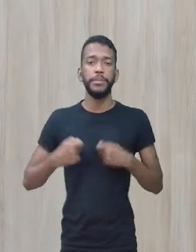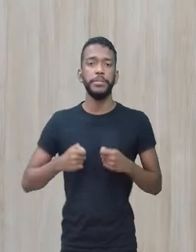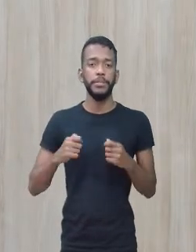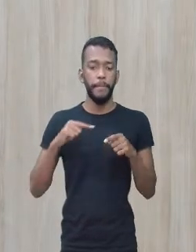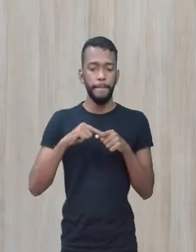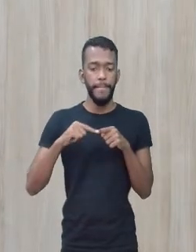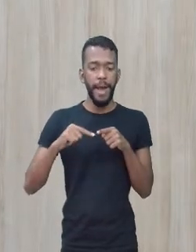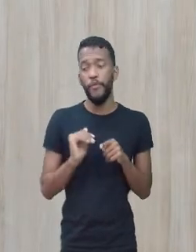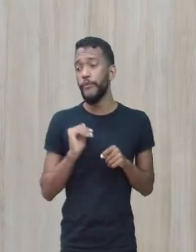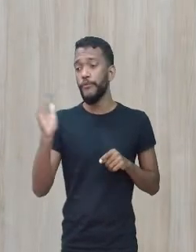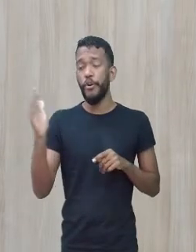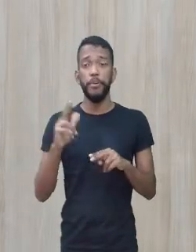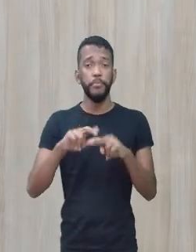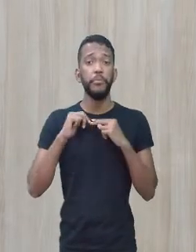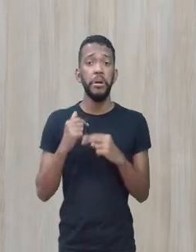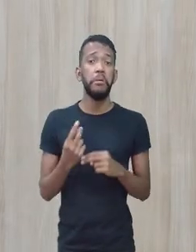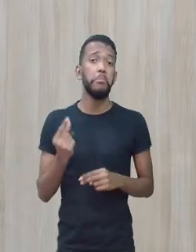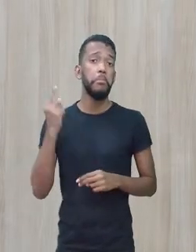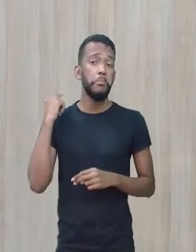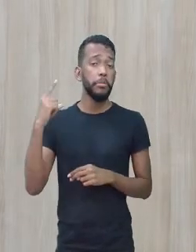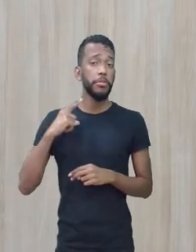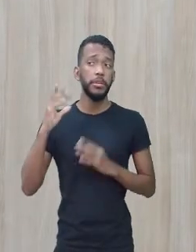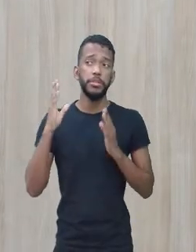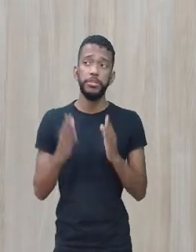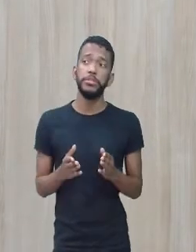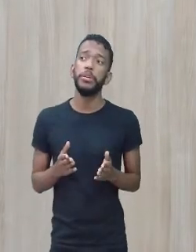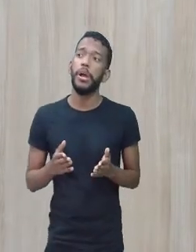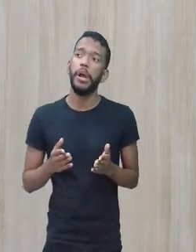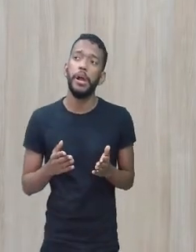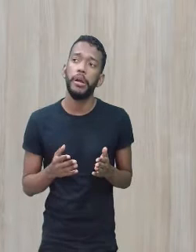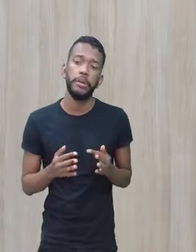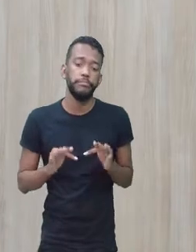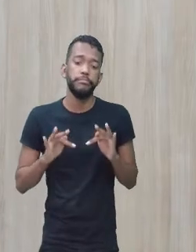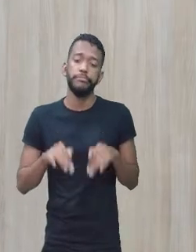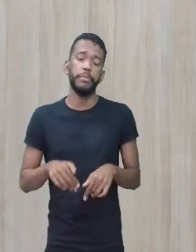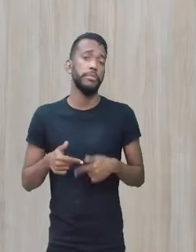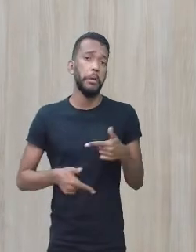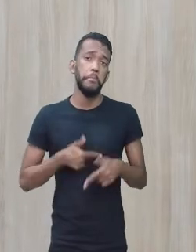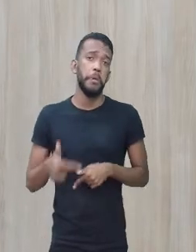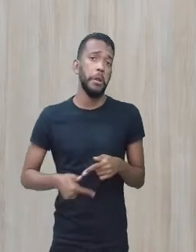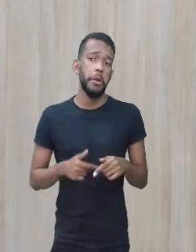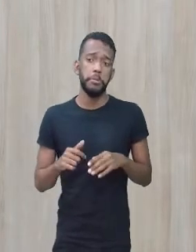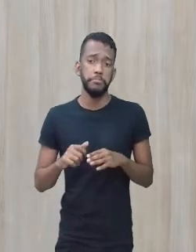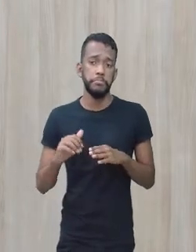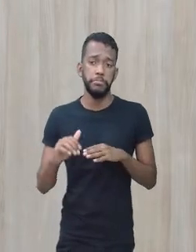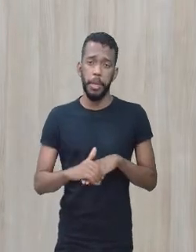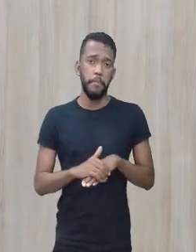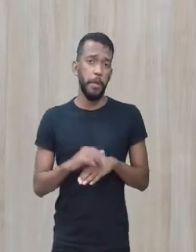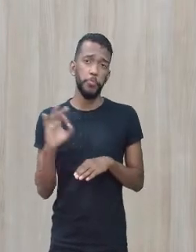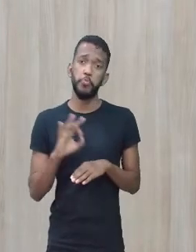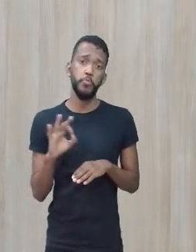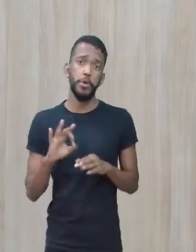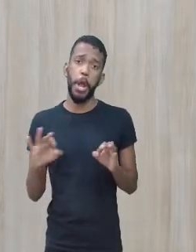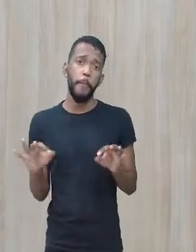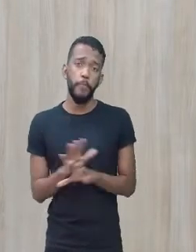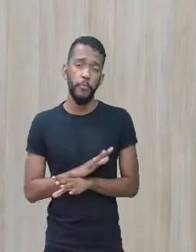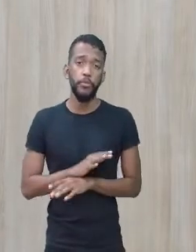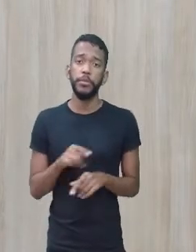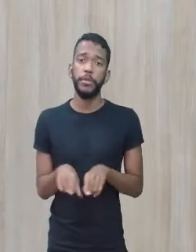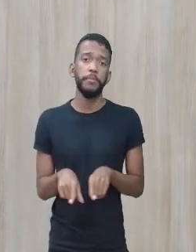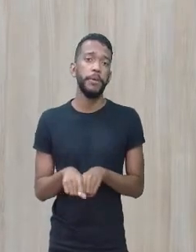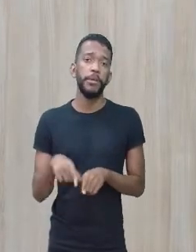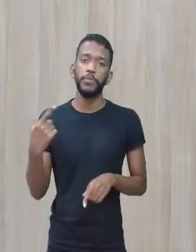do meu bairro, porque os que tinham lá, eles já não trabalham mais com isso e não houve